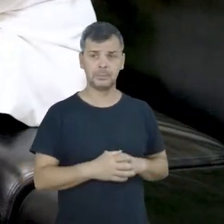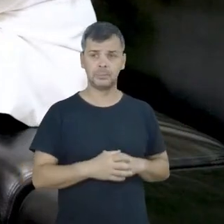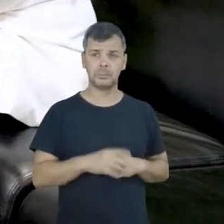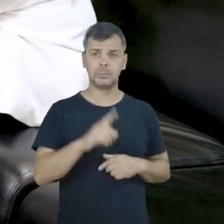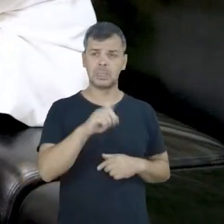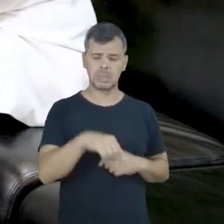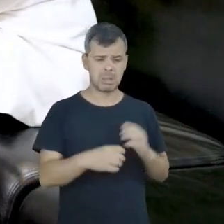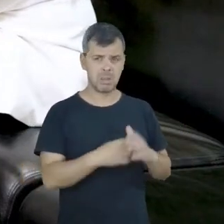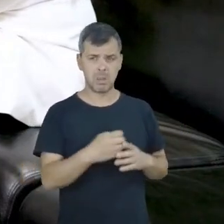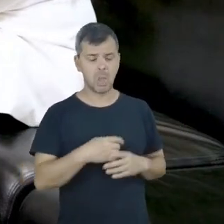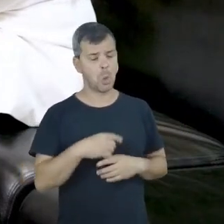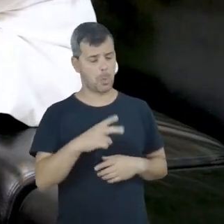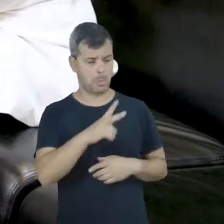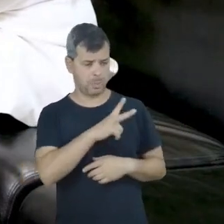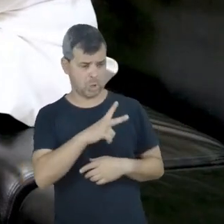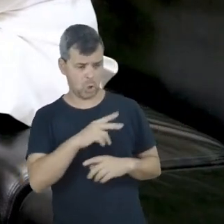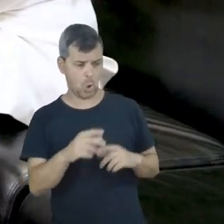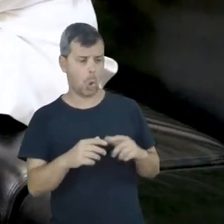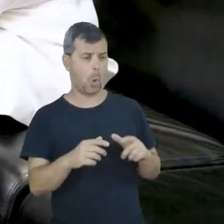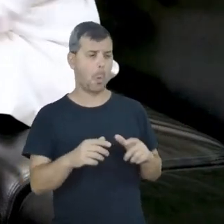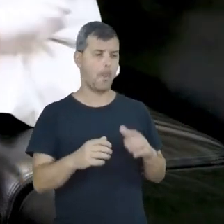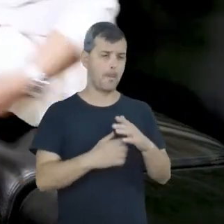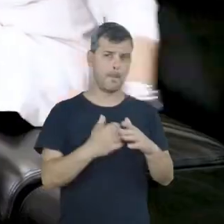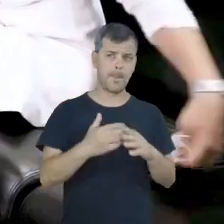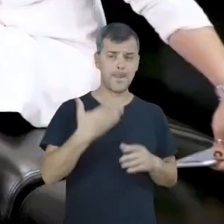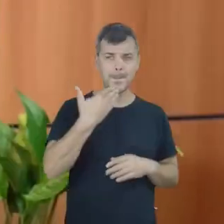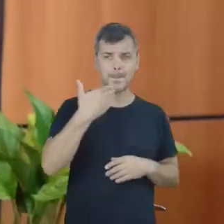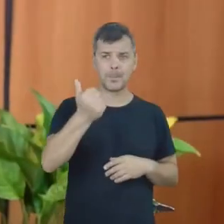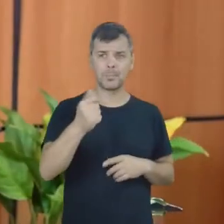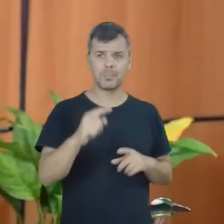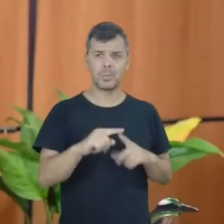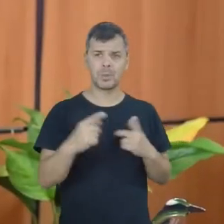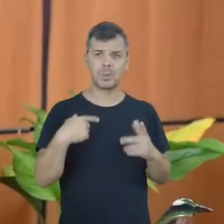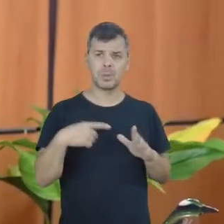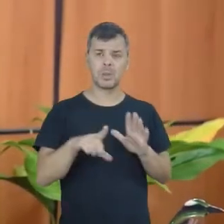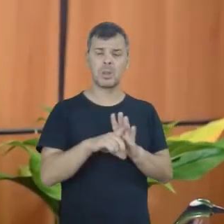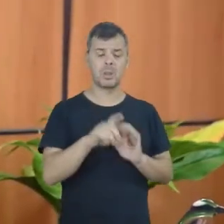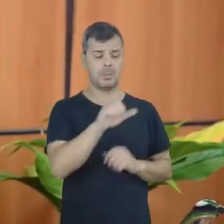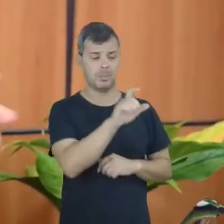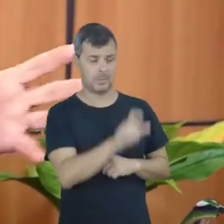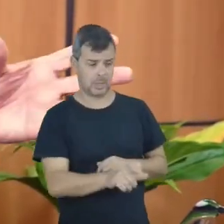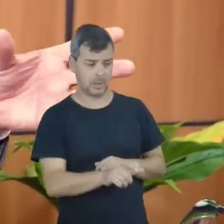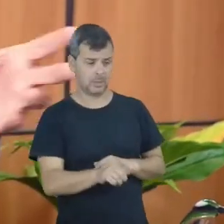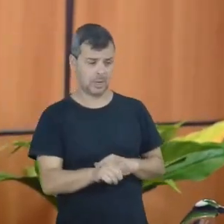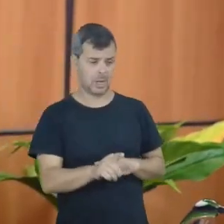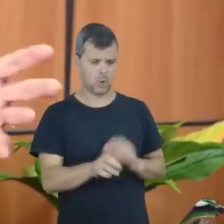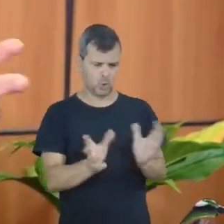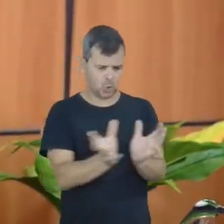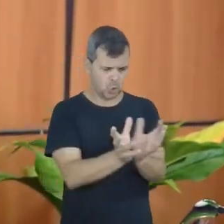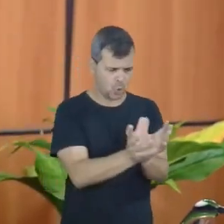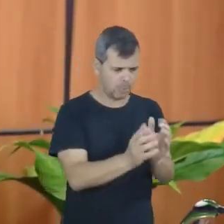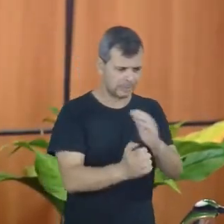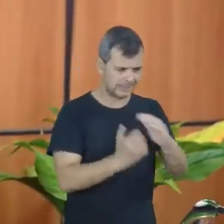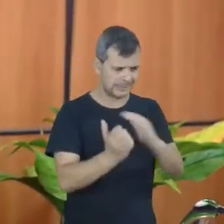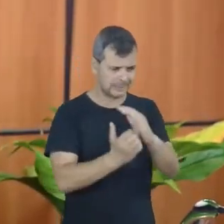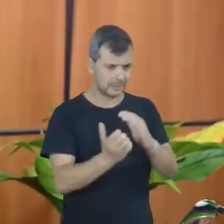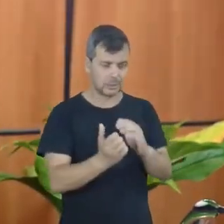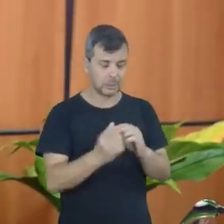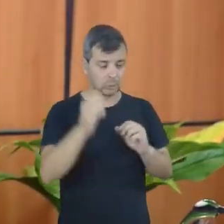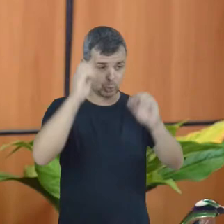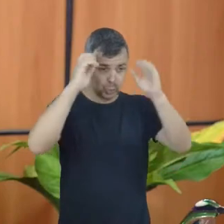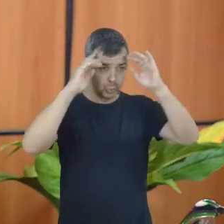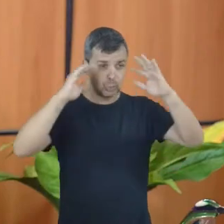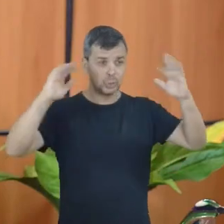o microempreendedor individual ou a microempresa, melhor ainda, porque nós estamos falando além do indivíduo, nós estamos falando de uma pequena empresa que tem o